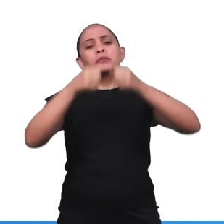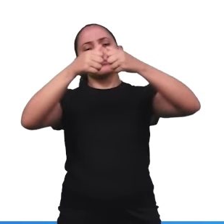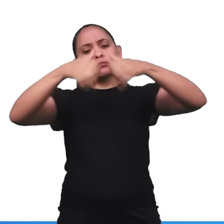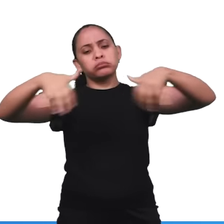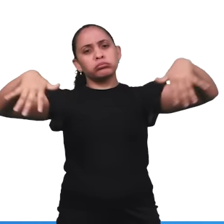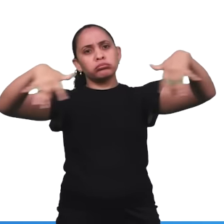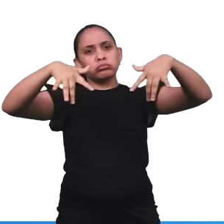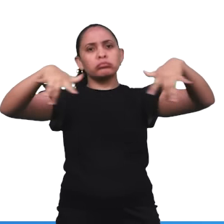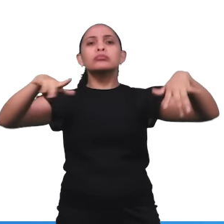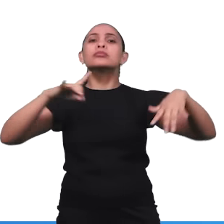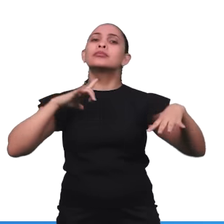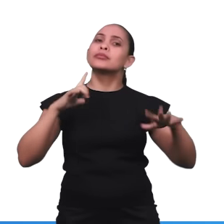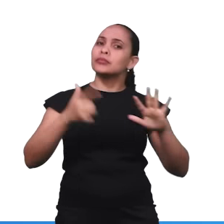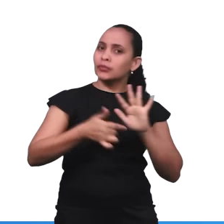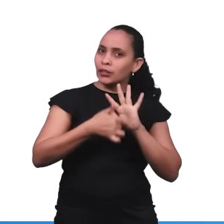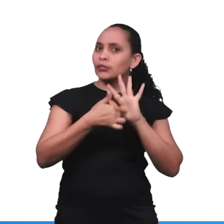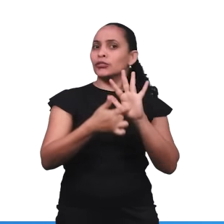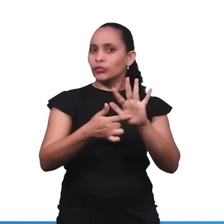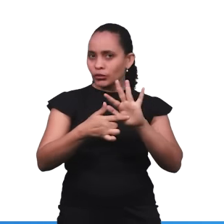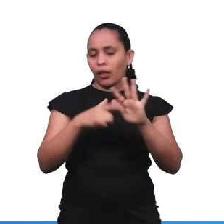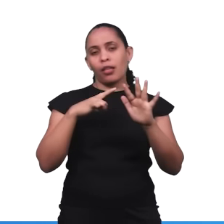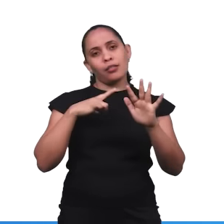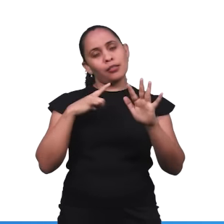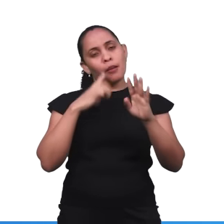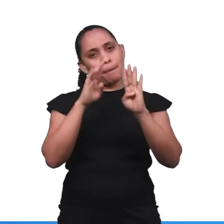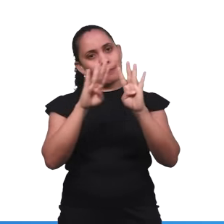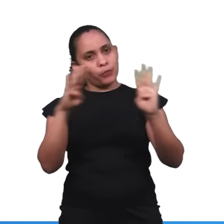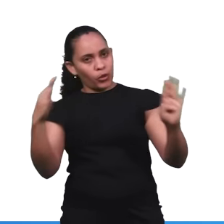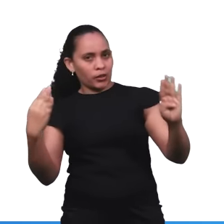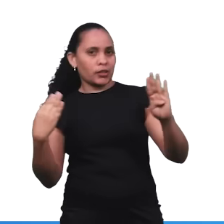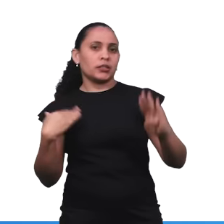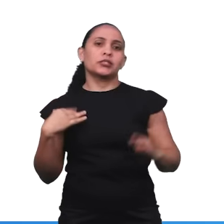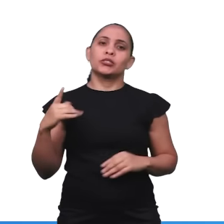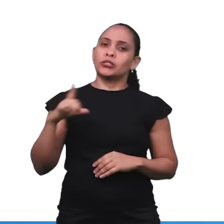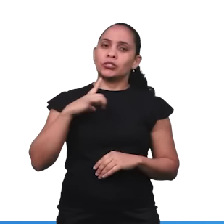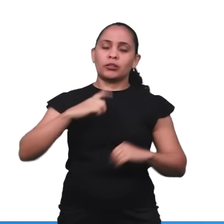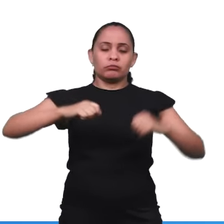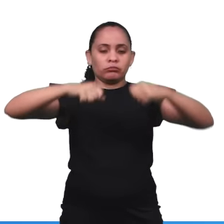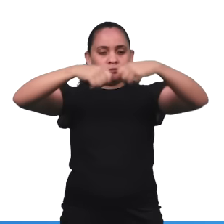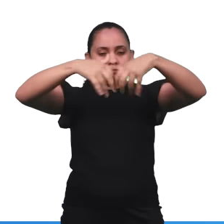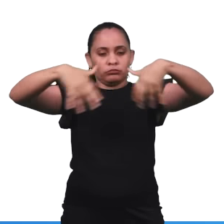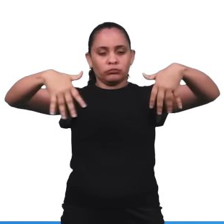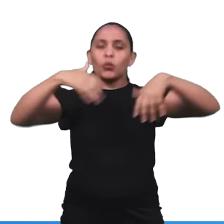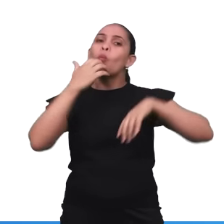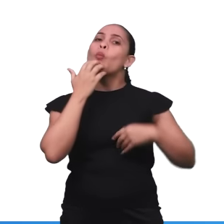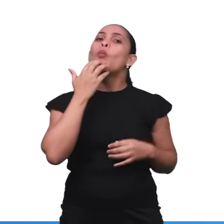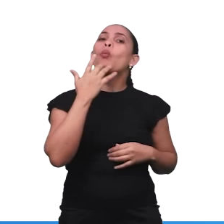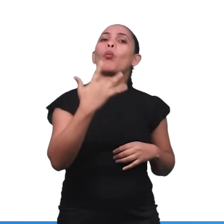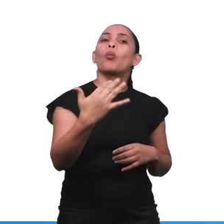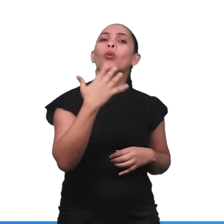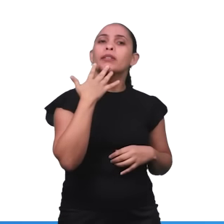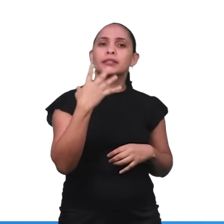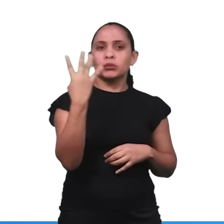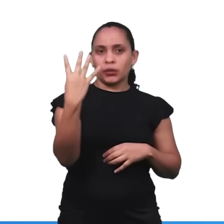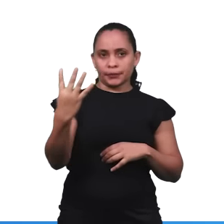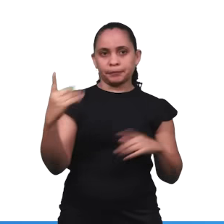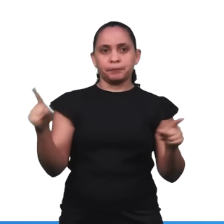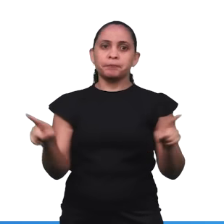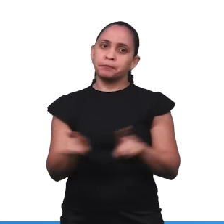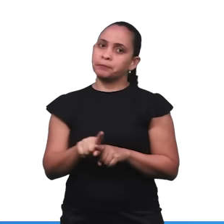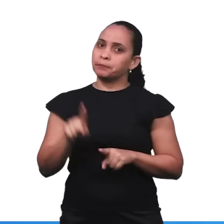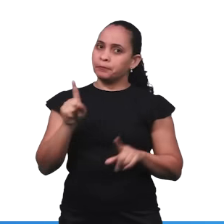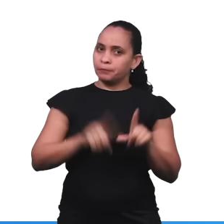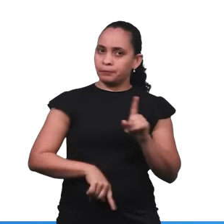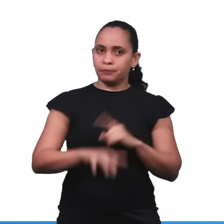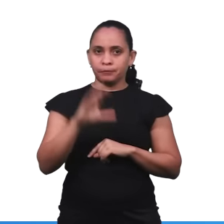melhor dizendo, o reposteiro, né, que compunha aquela porta, era composto de uma cortina de 4 cores. O outro aspecto, a